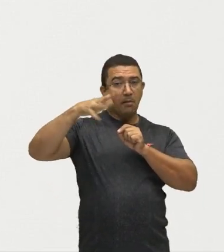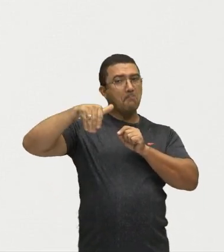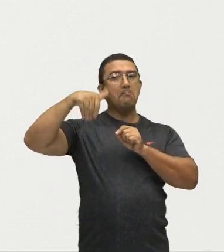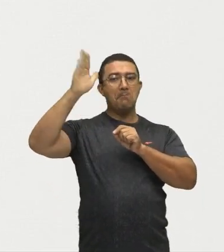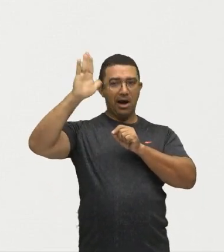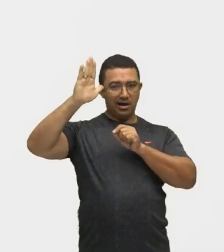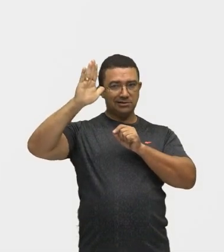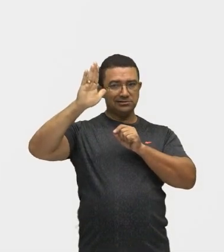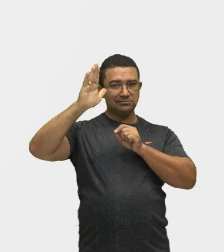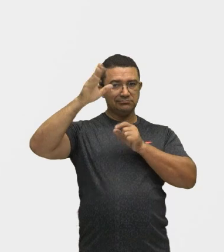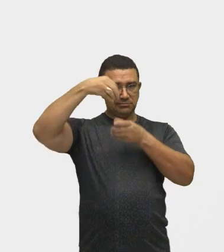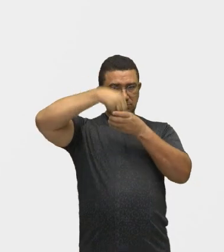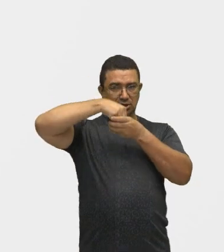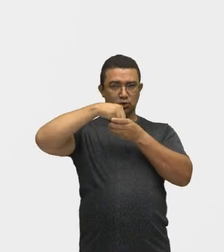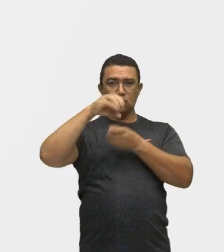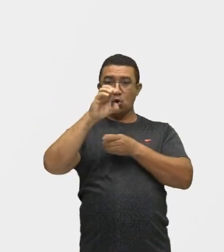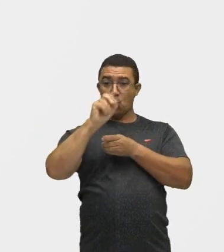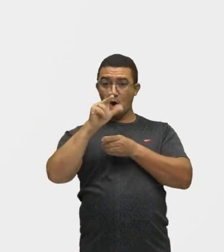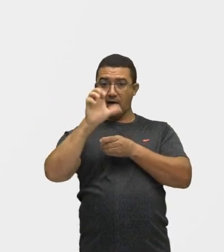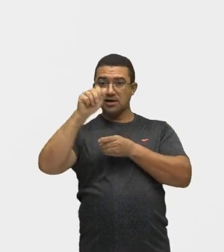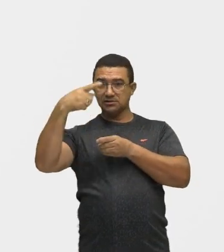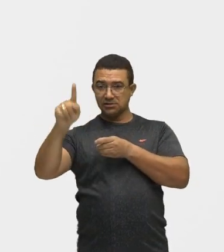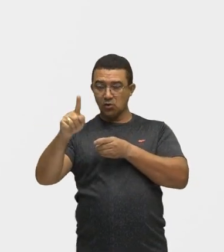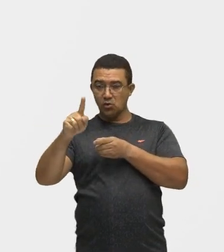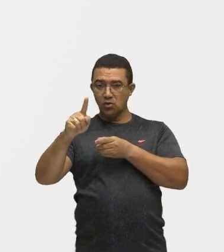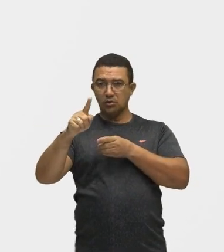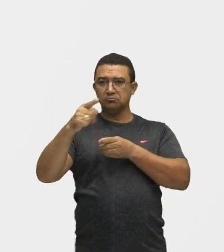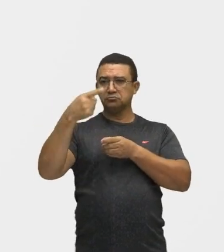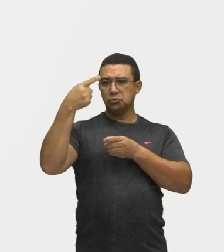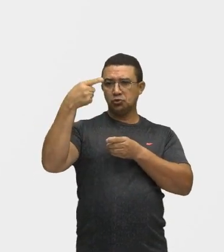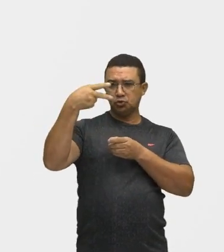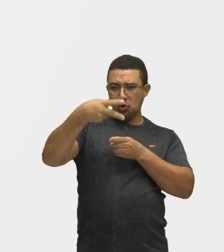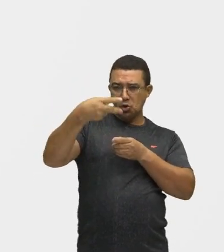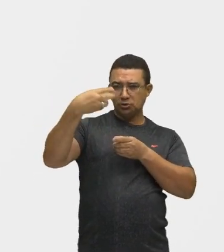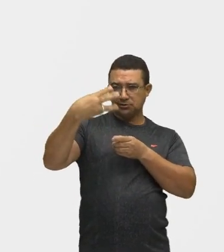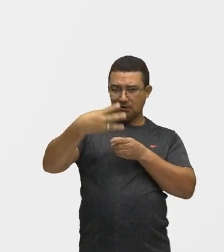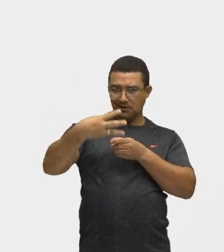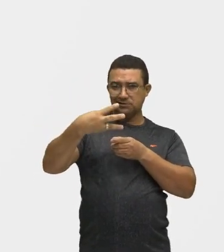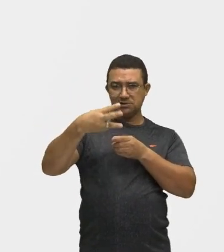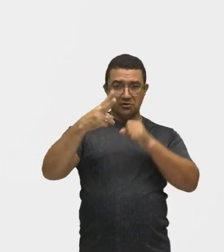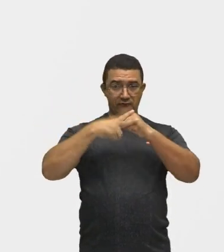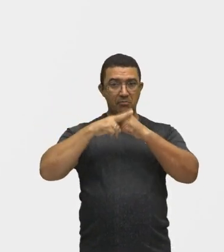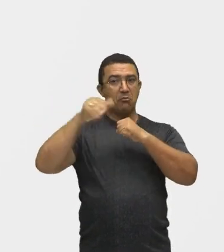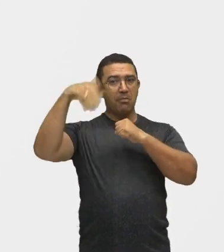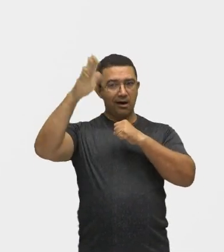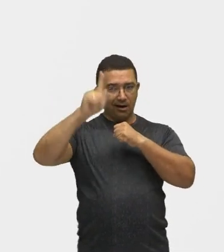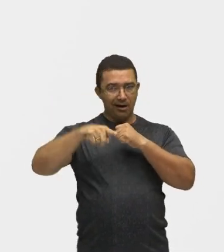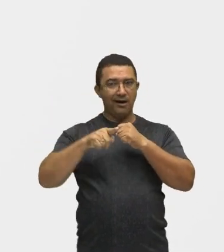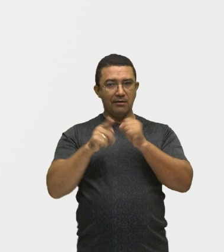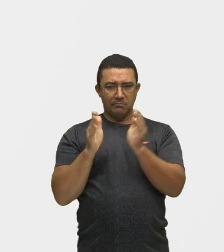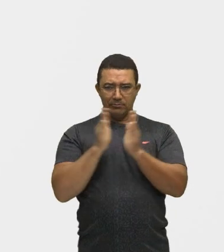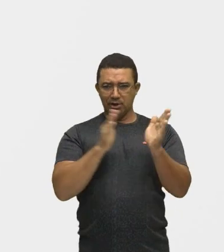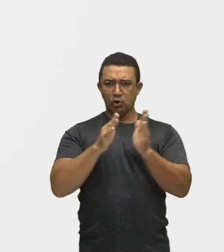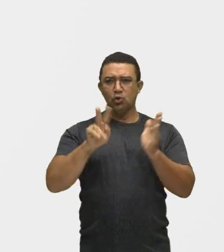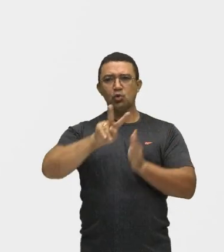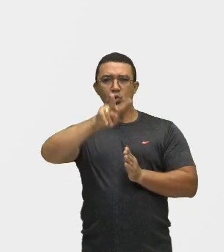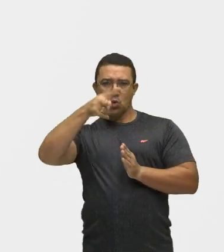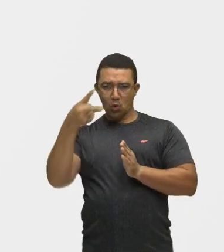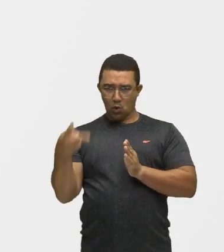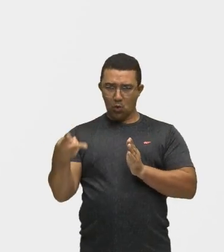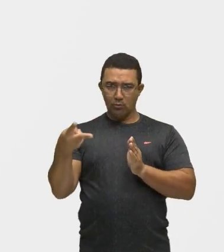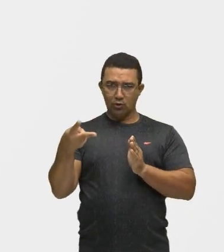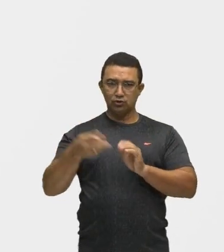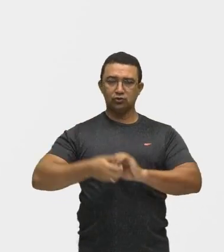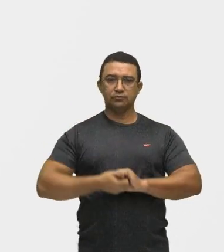Ou seja, dois verbos indicando a alternativa B como correta, pois ela possui os verbos veio e